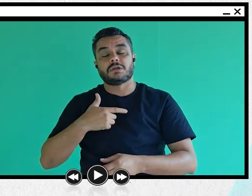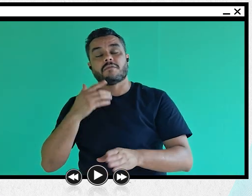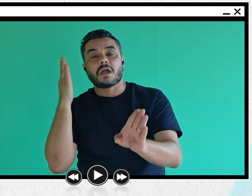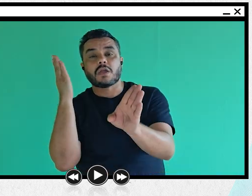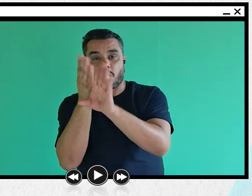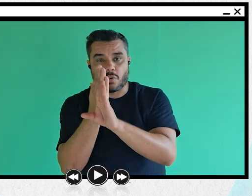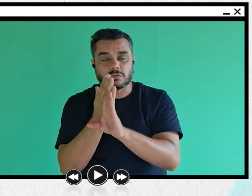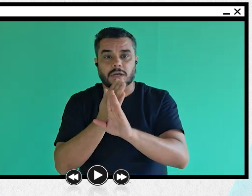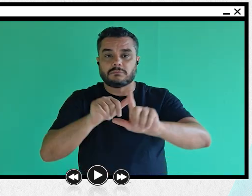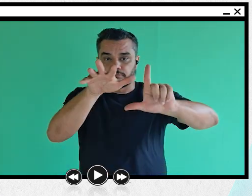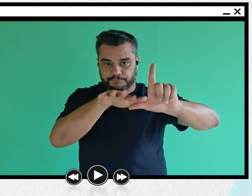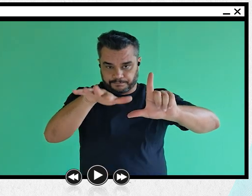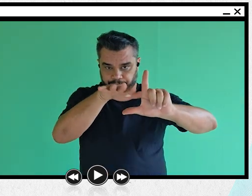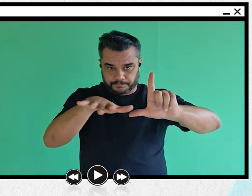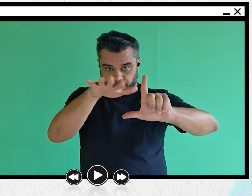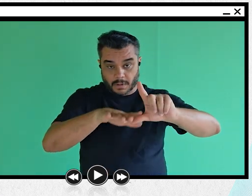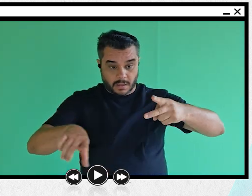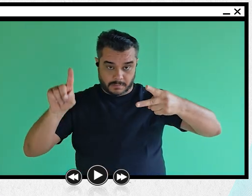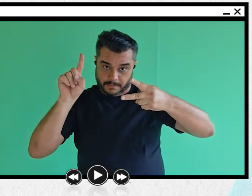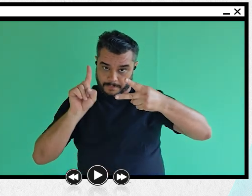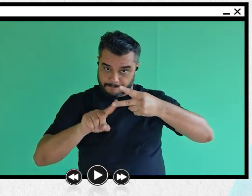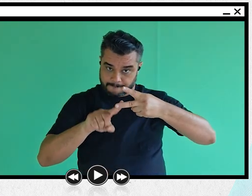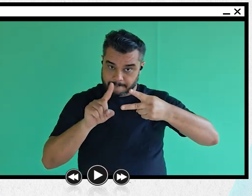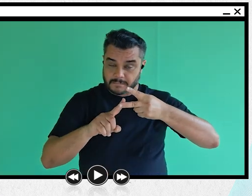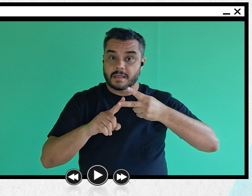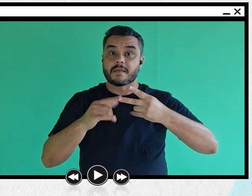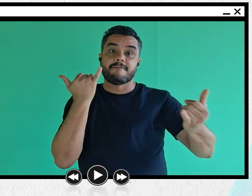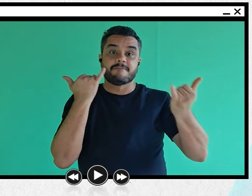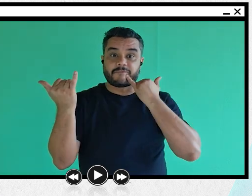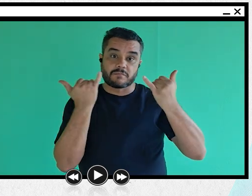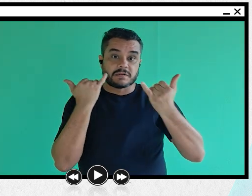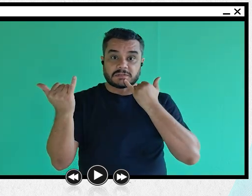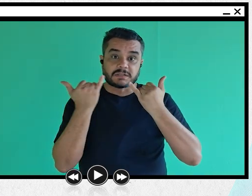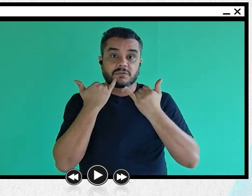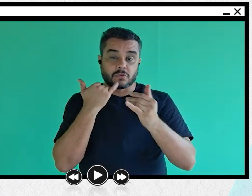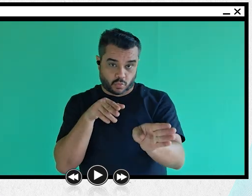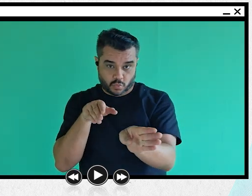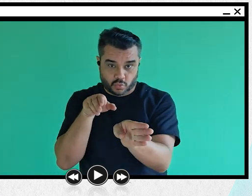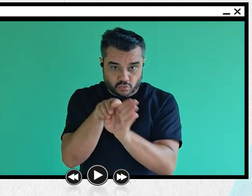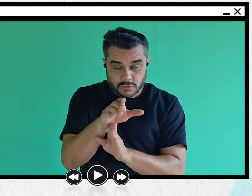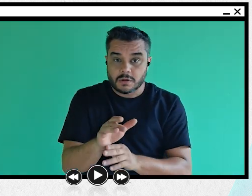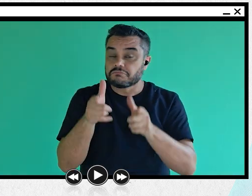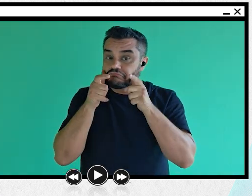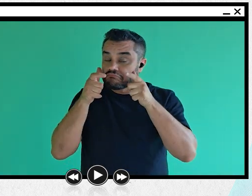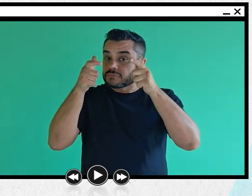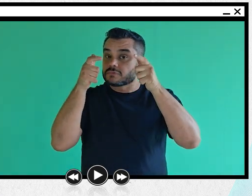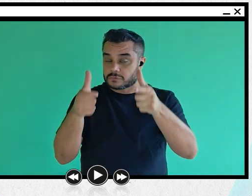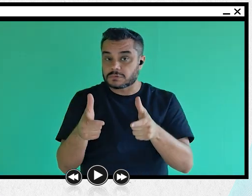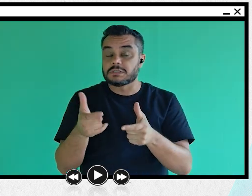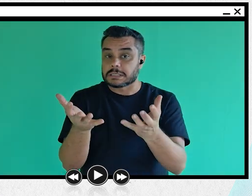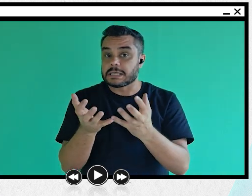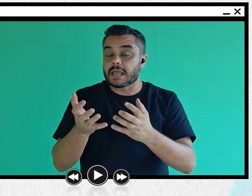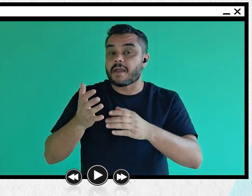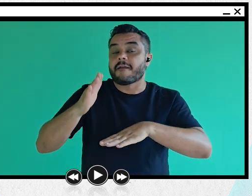encontrar nesse endereço. E a outra informação que eu recomendo, quem tem interesse de se especializar um